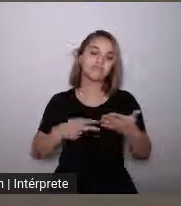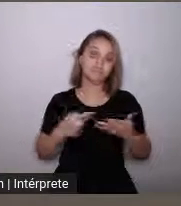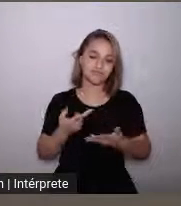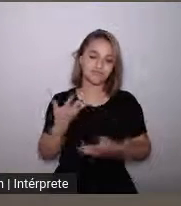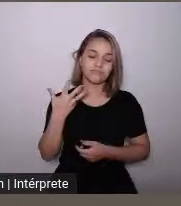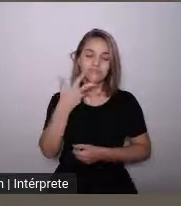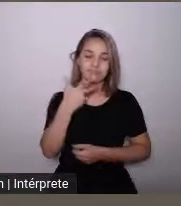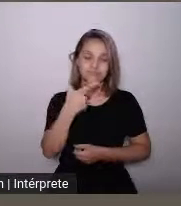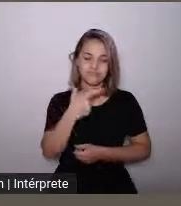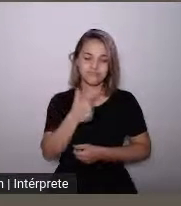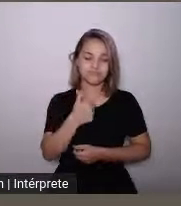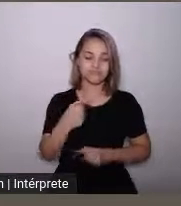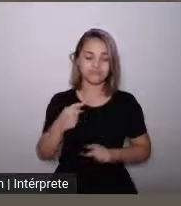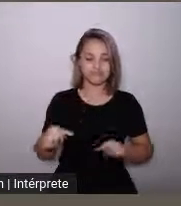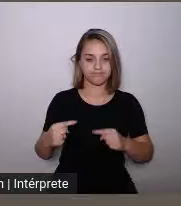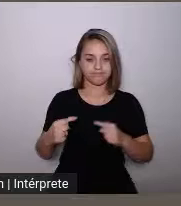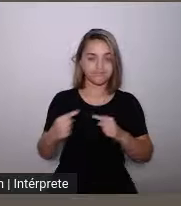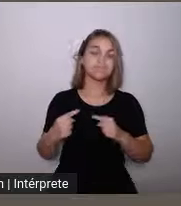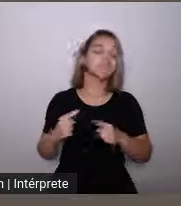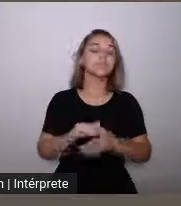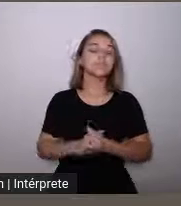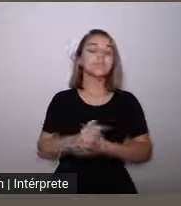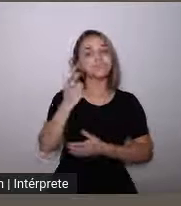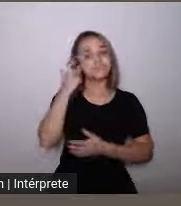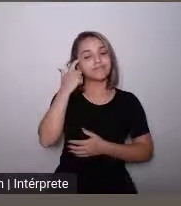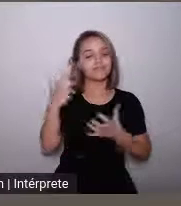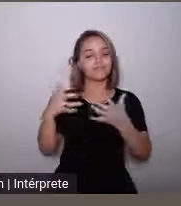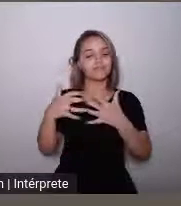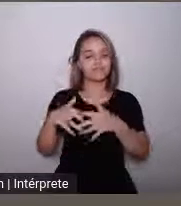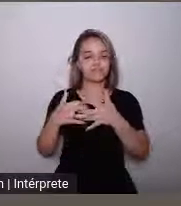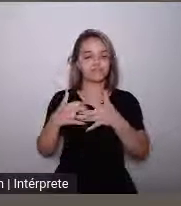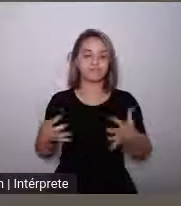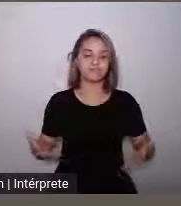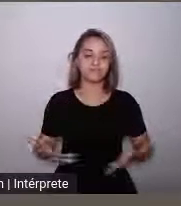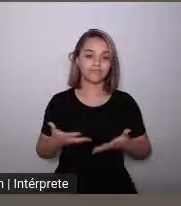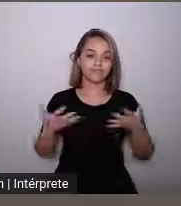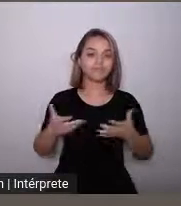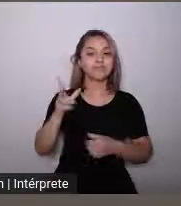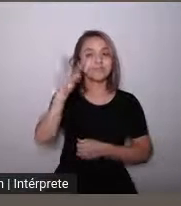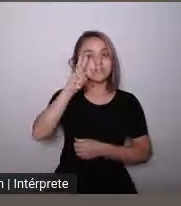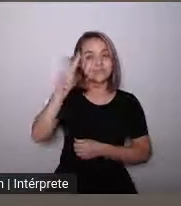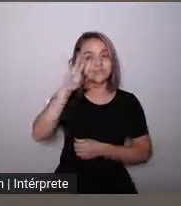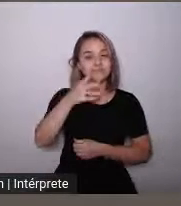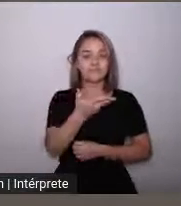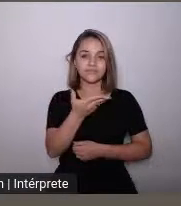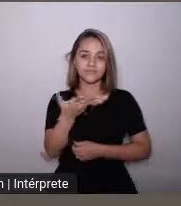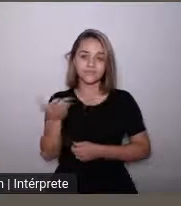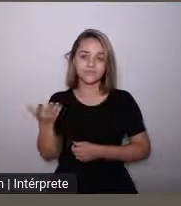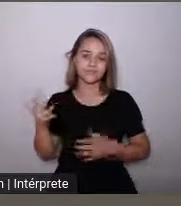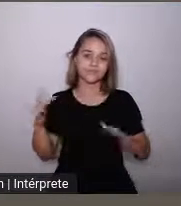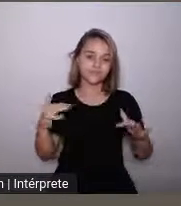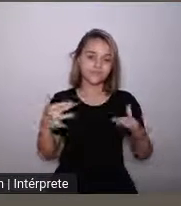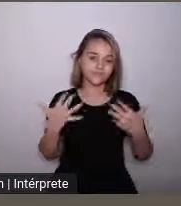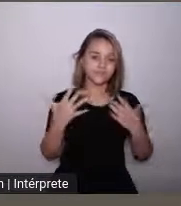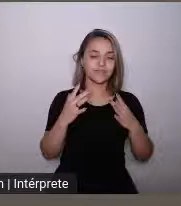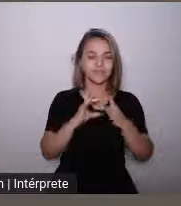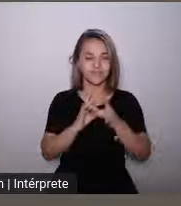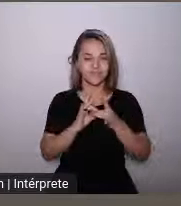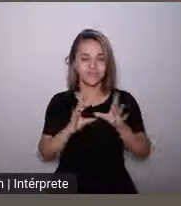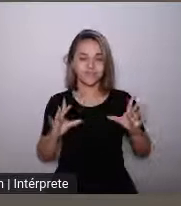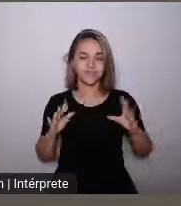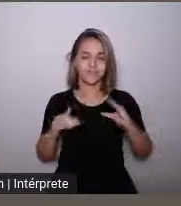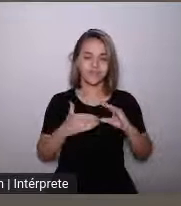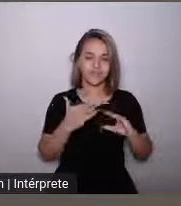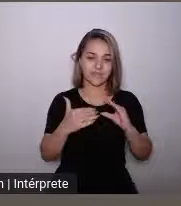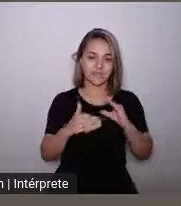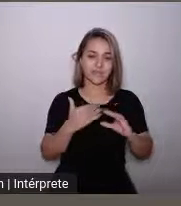gente pensar. Queria lembrar ao público que, por favor, né, fiquem à vontade para mandar as perguntas